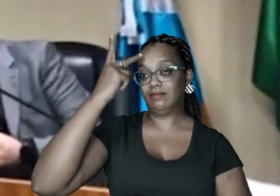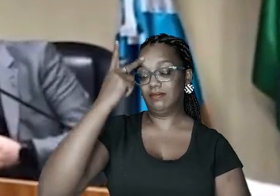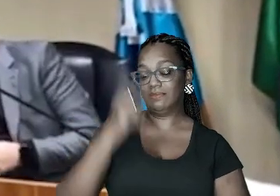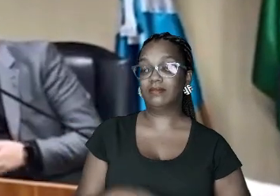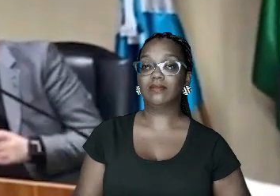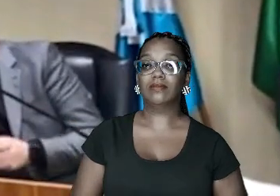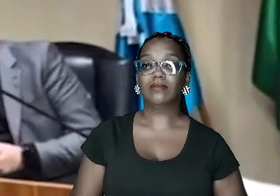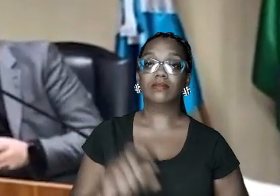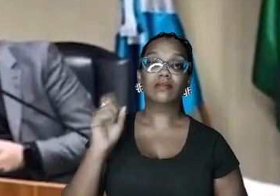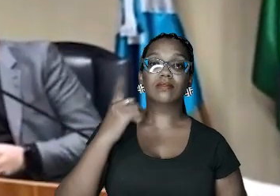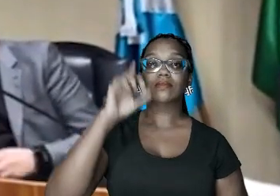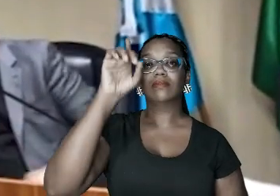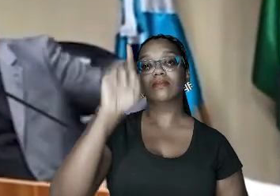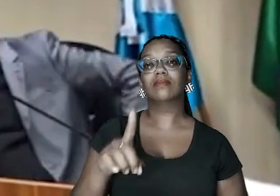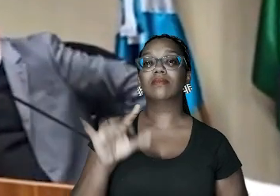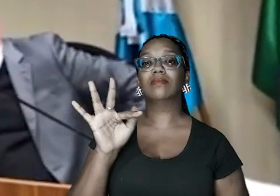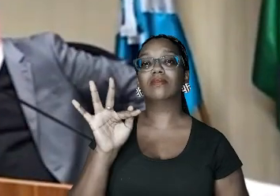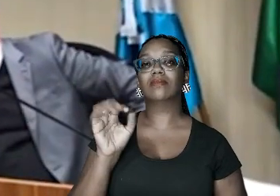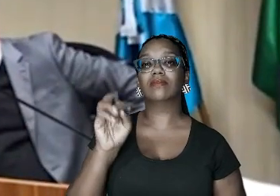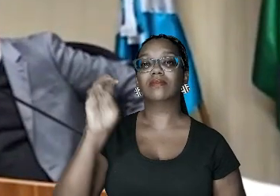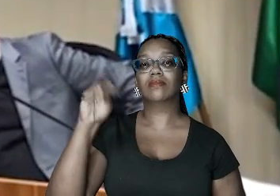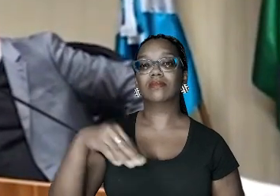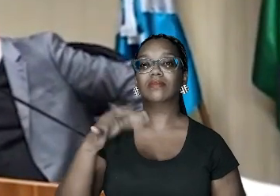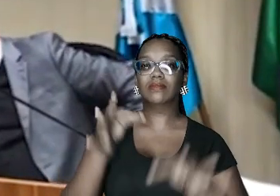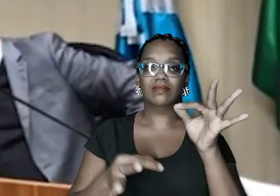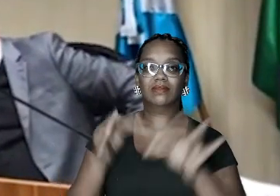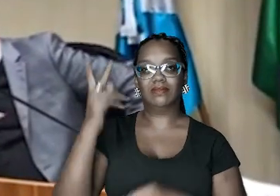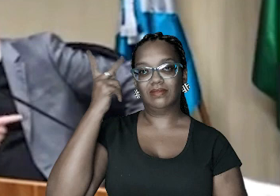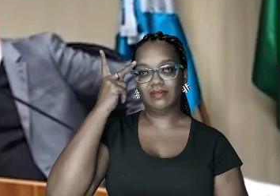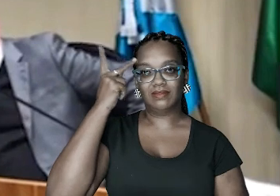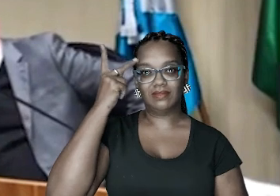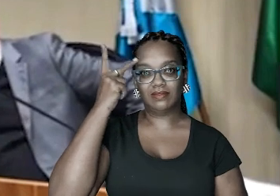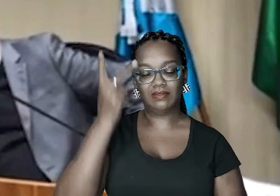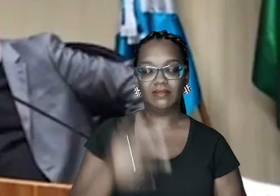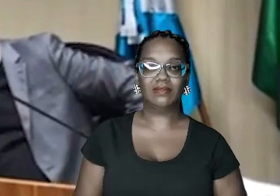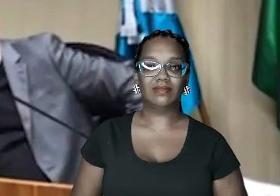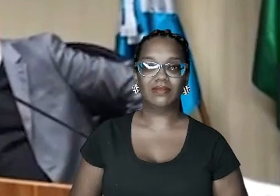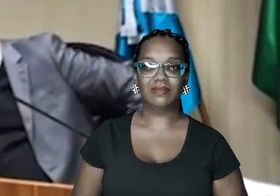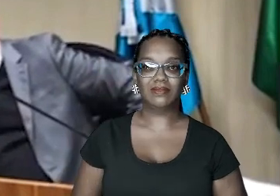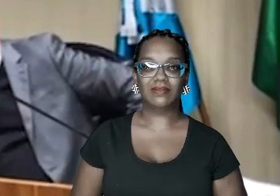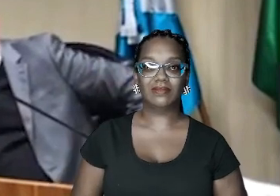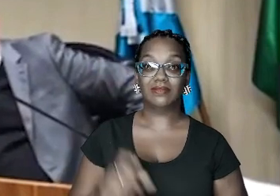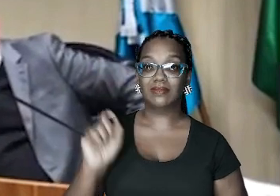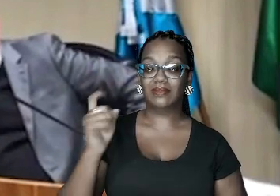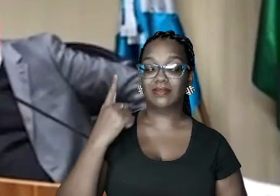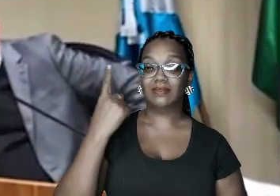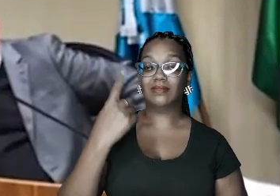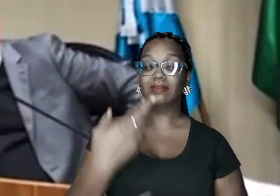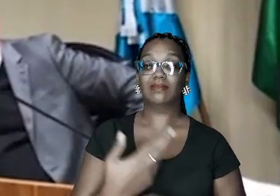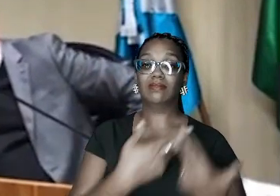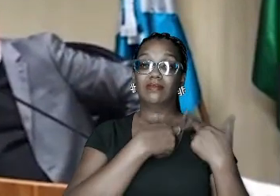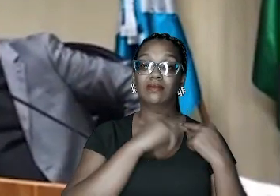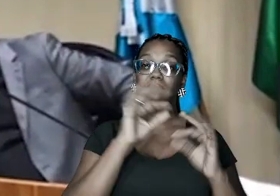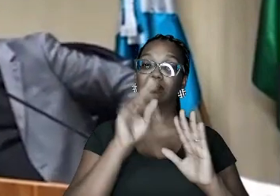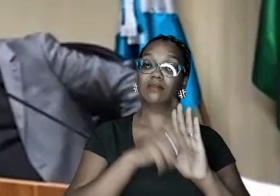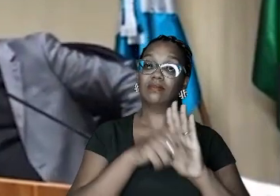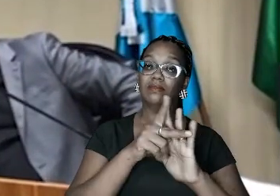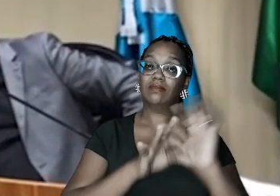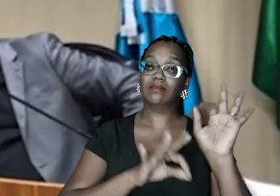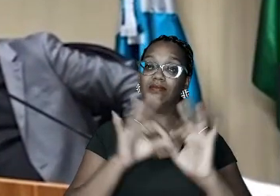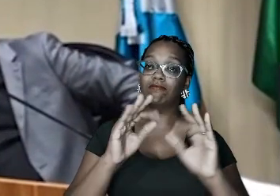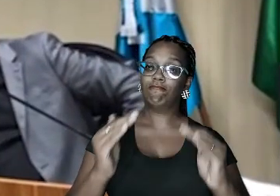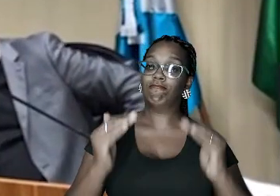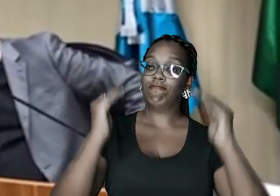diretora do foro da sessão judiciária de São Paulo foi responsável por projetos de aperfeiçoamento técnico